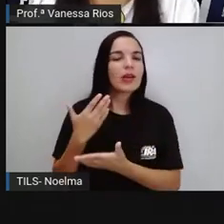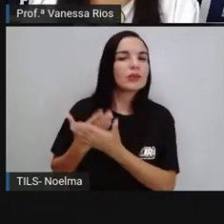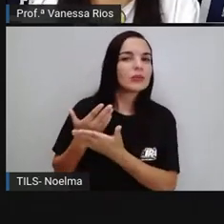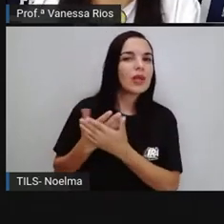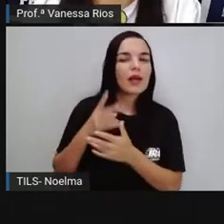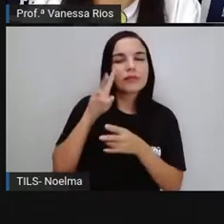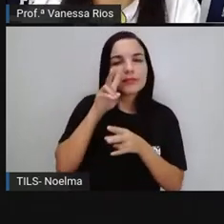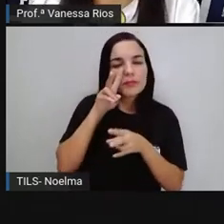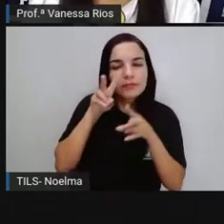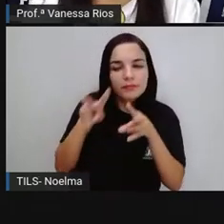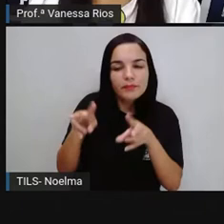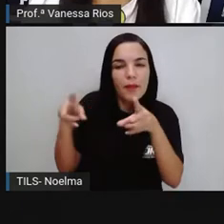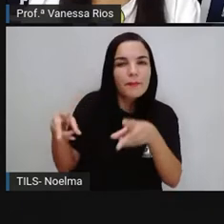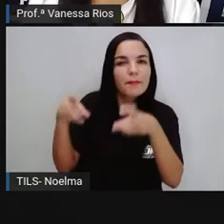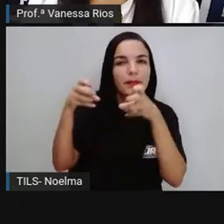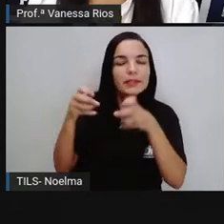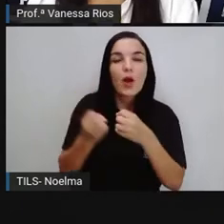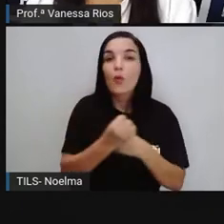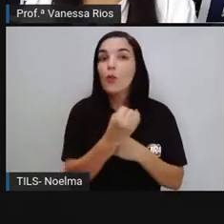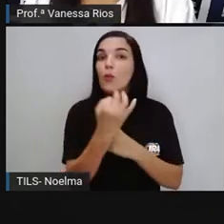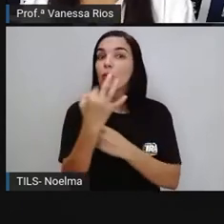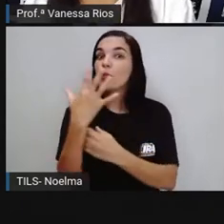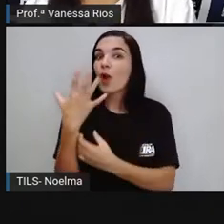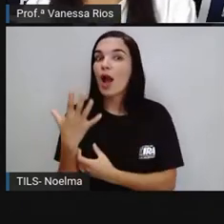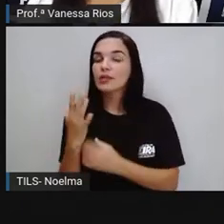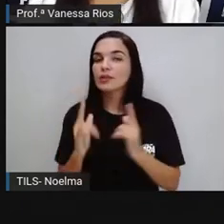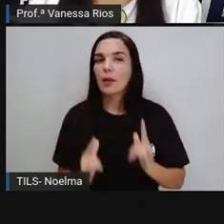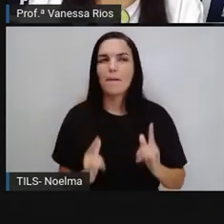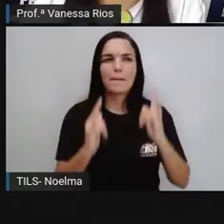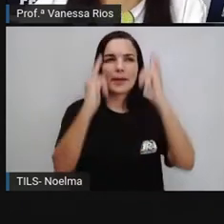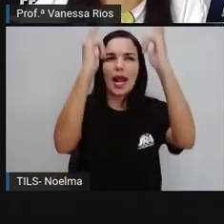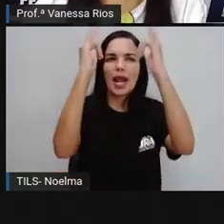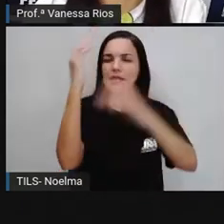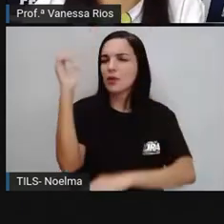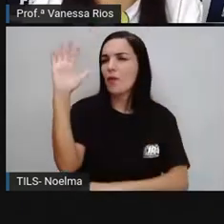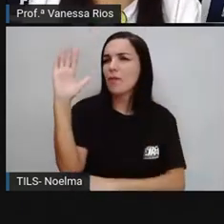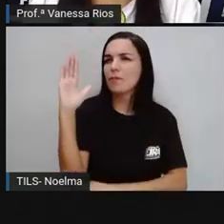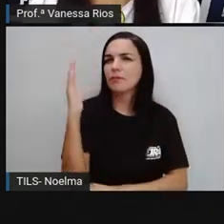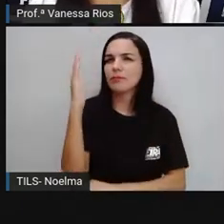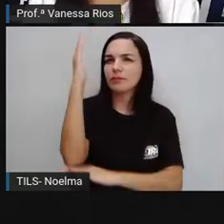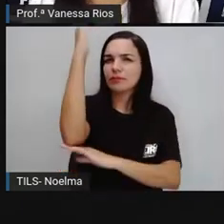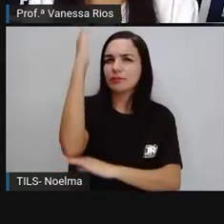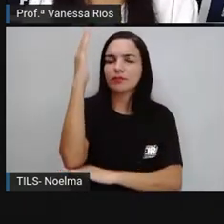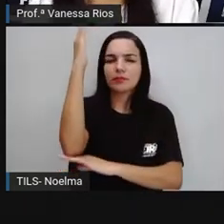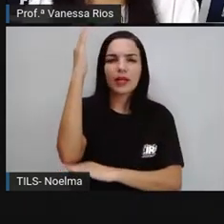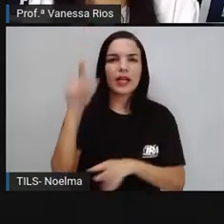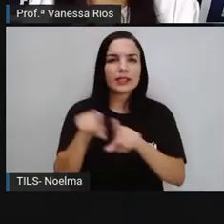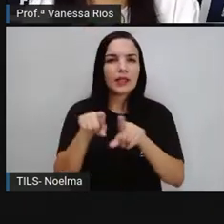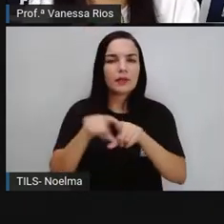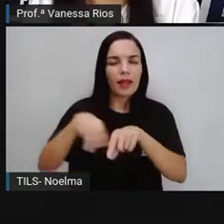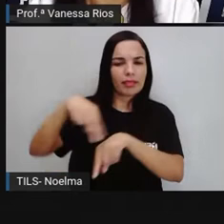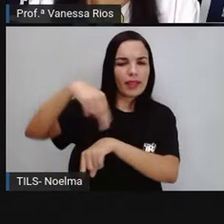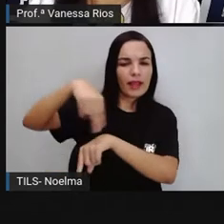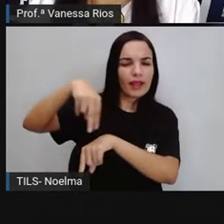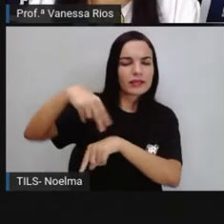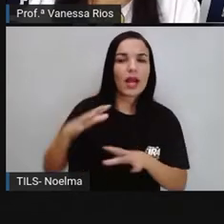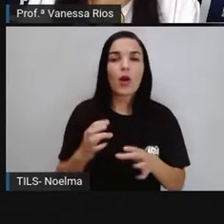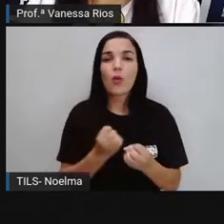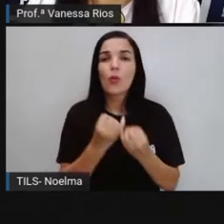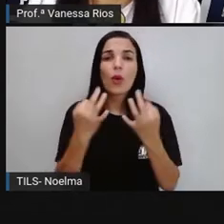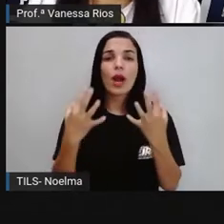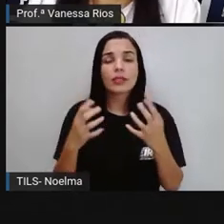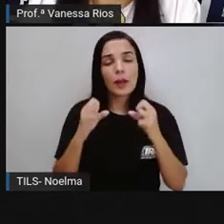e percebendo quais desses monumentos, quais dessas construções e também manifestações